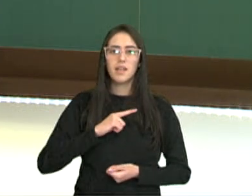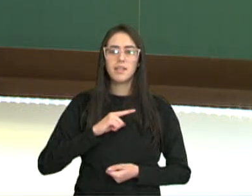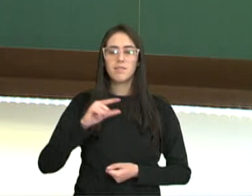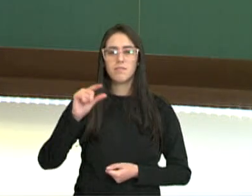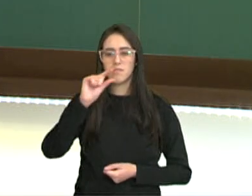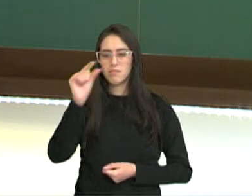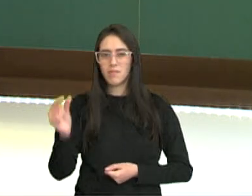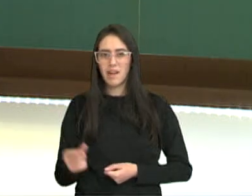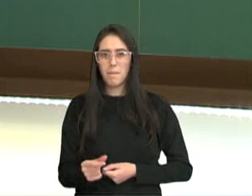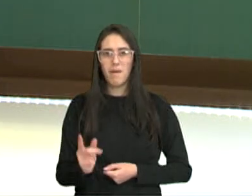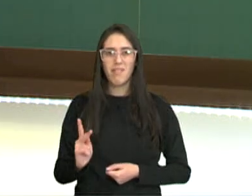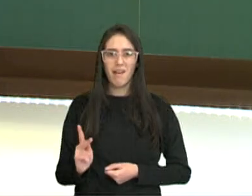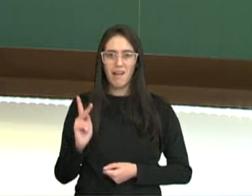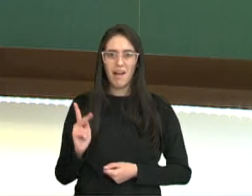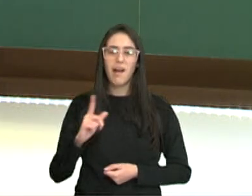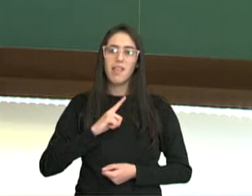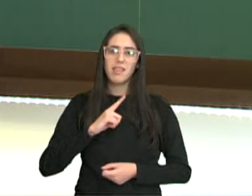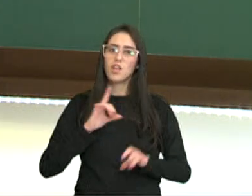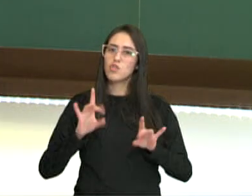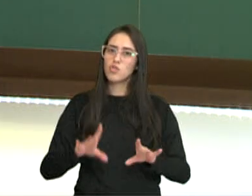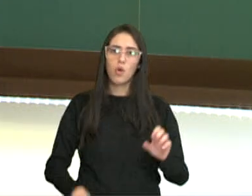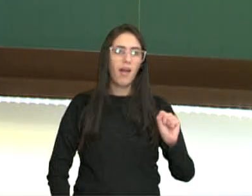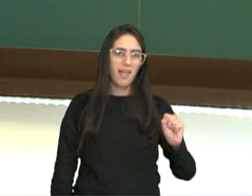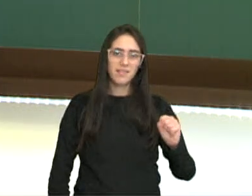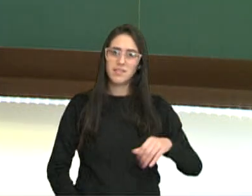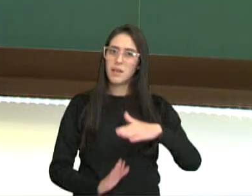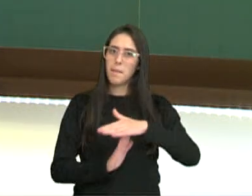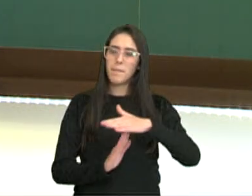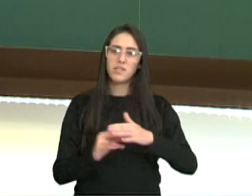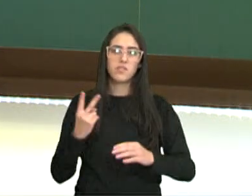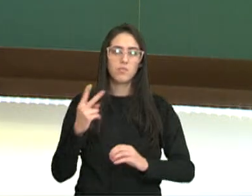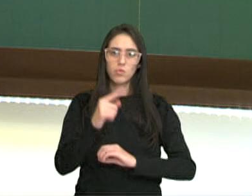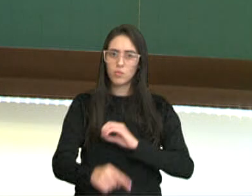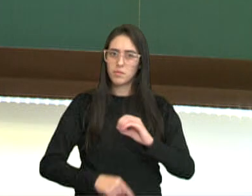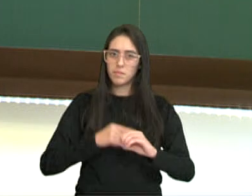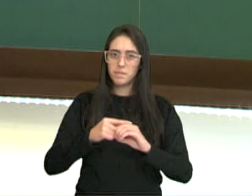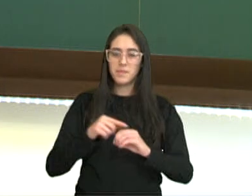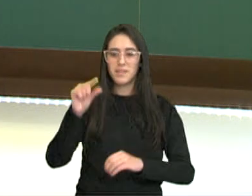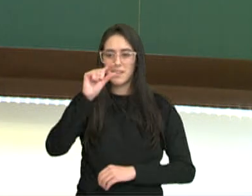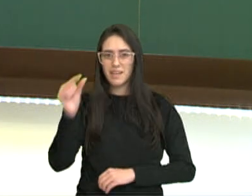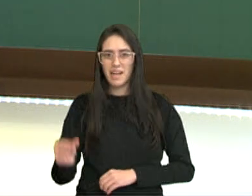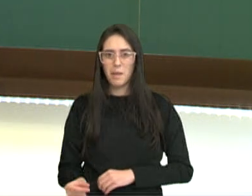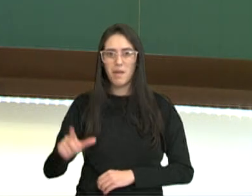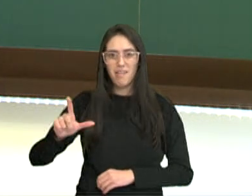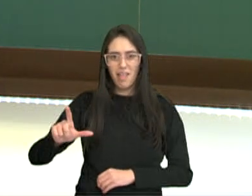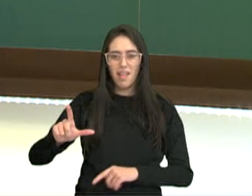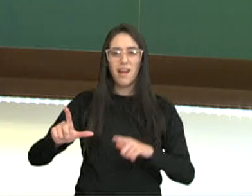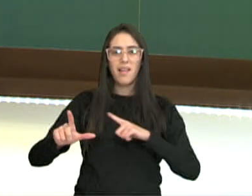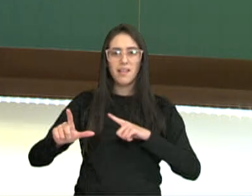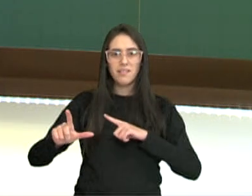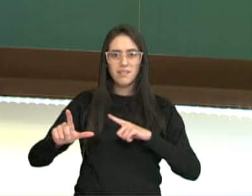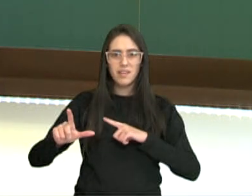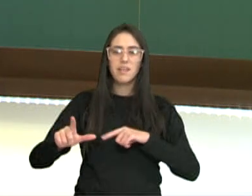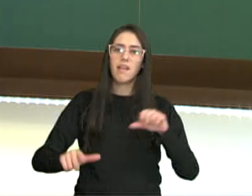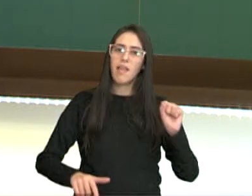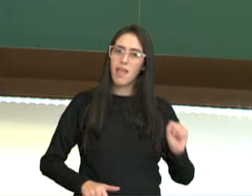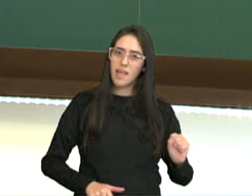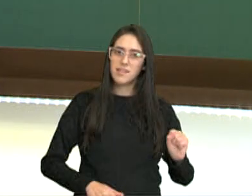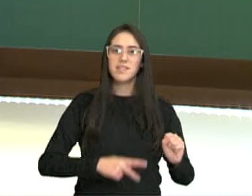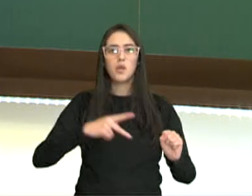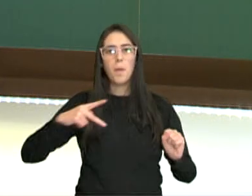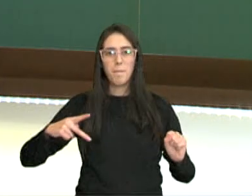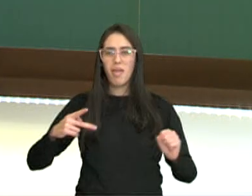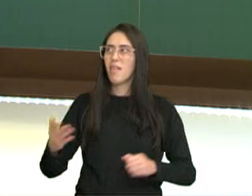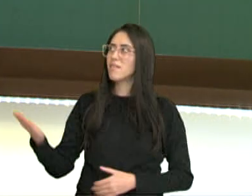só o subnível S, por isso temos no máximo 2 elétrons. Na camada L, a gente vai ter o subnível S e o subnível P.